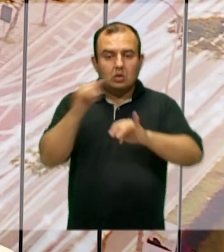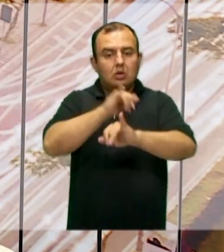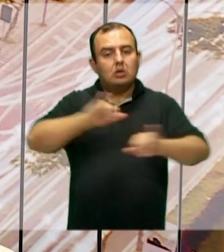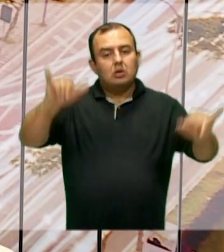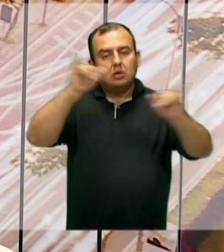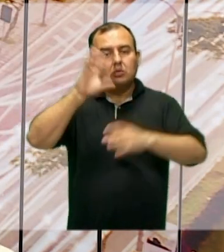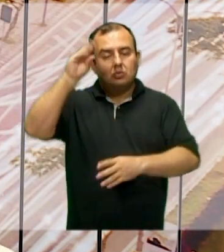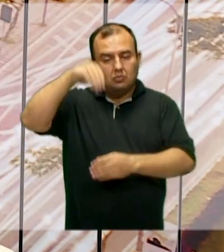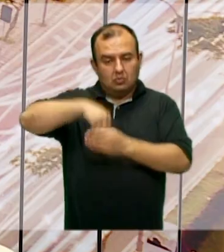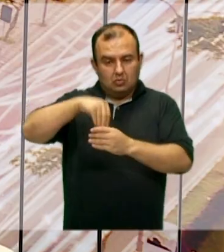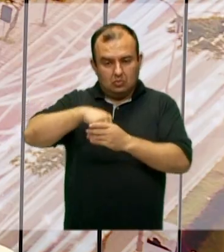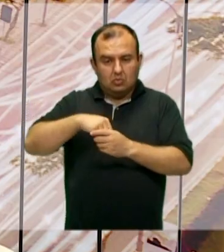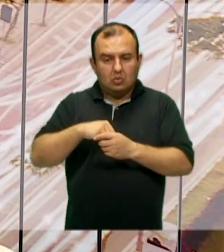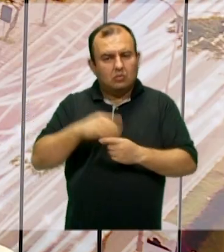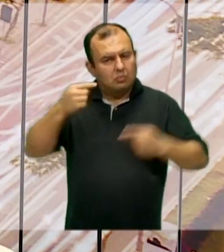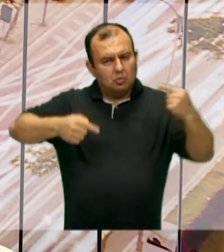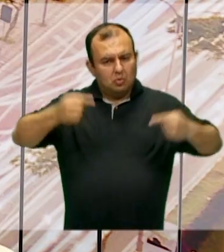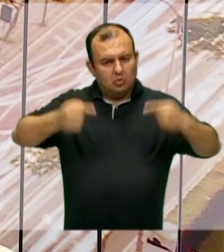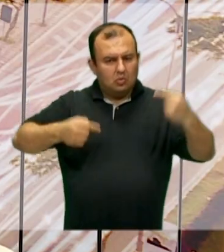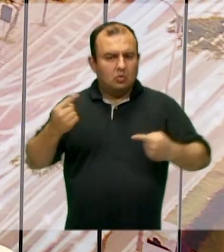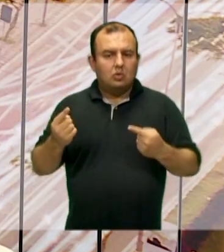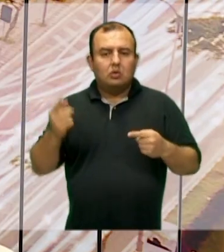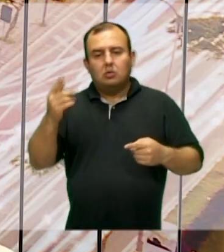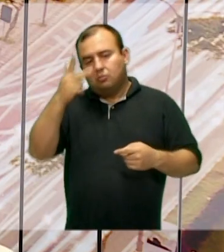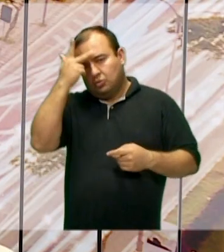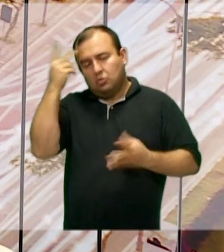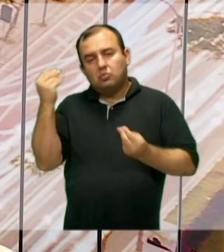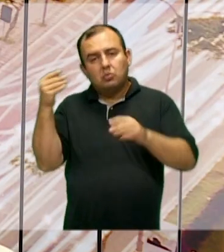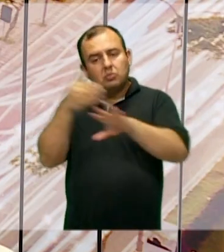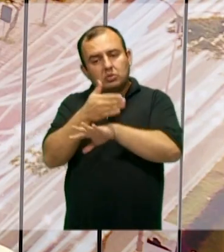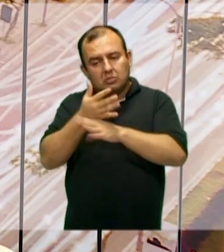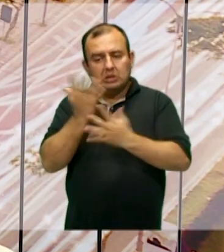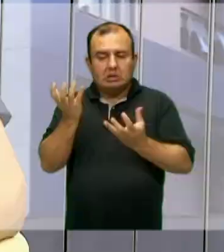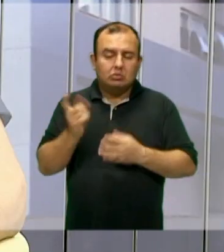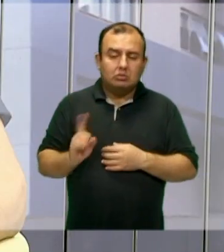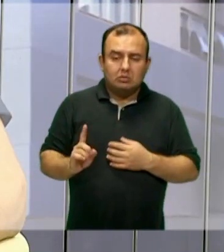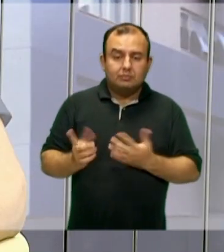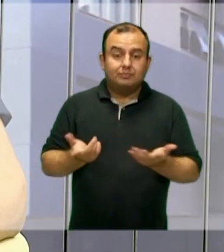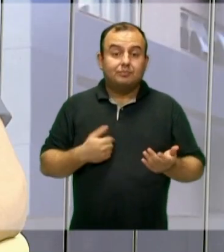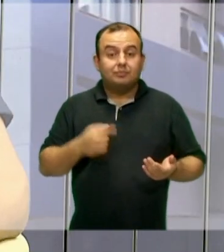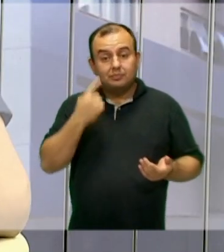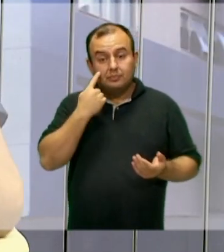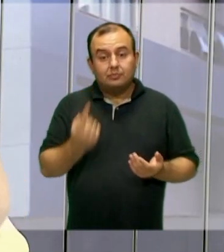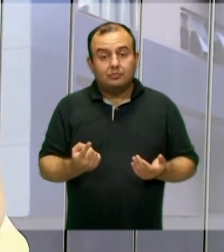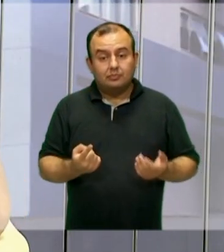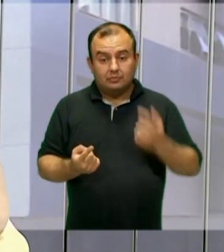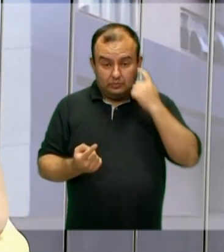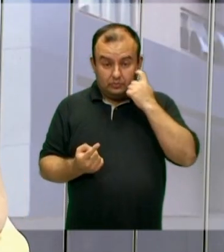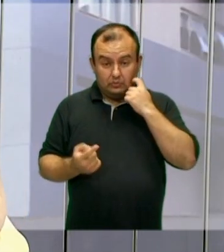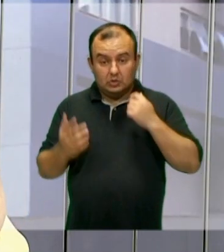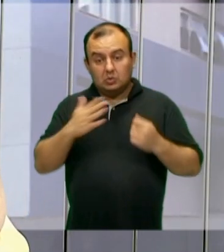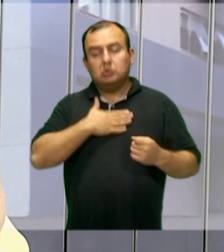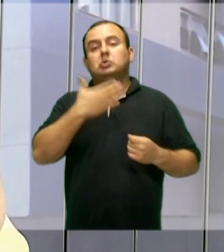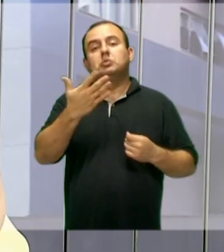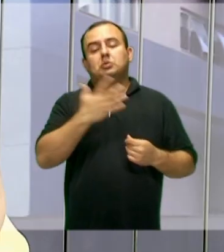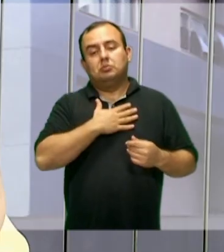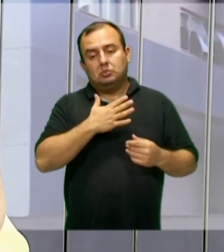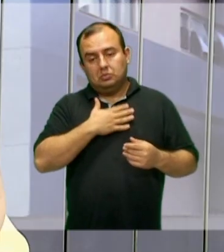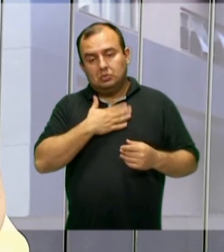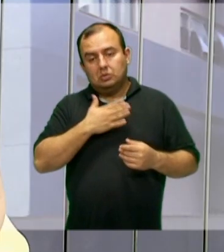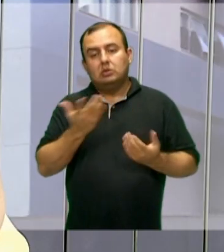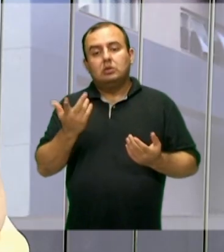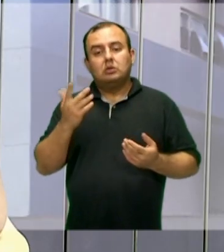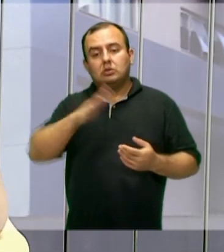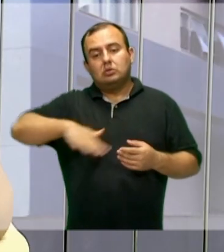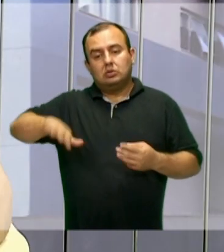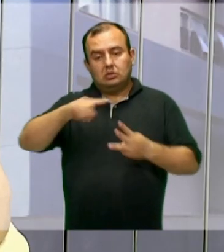campanha, a eleição? Foi bastante acirrada? Bastante gente queria participar? Como que foi? Olha, eu diria que foi uma surpresa para mim a candidatura como